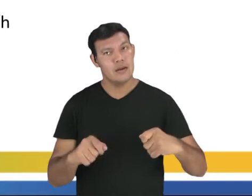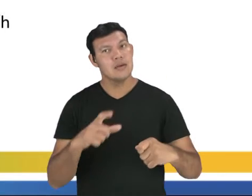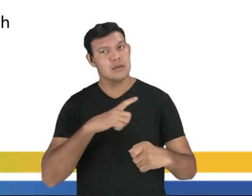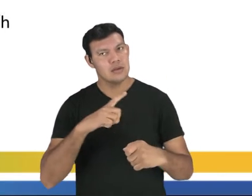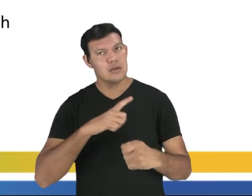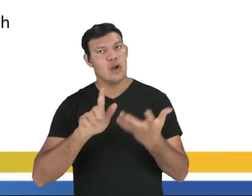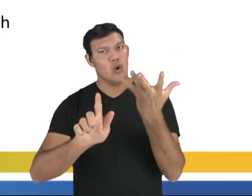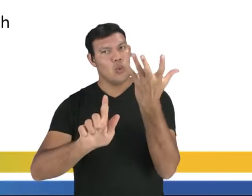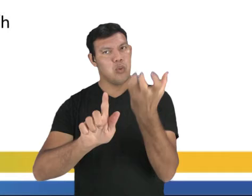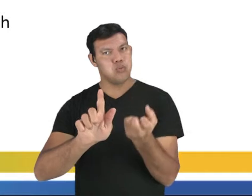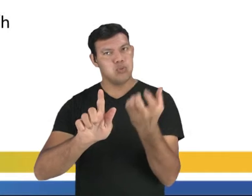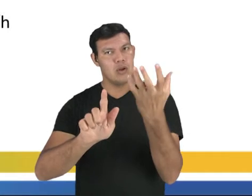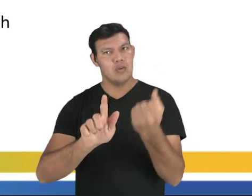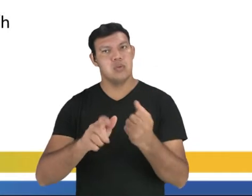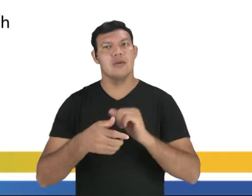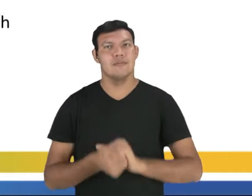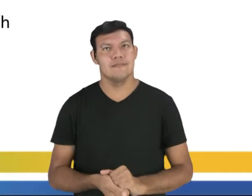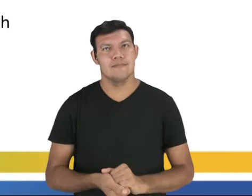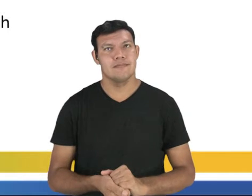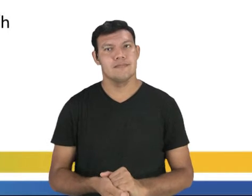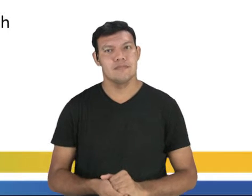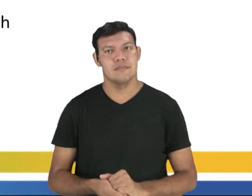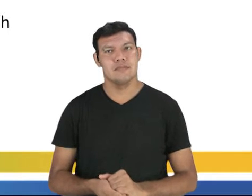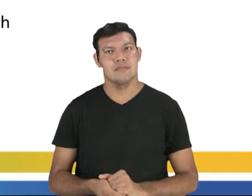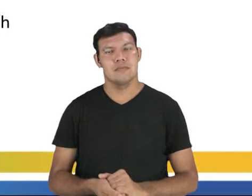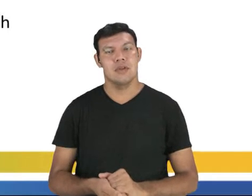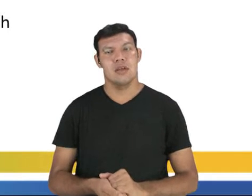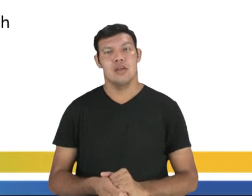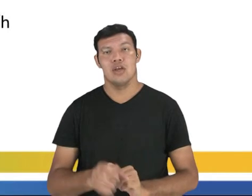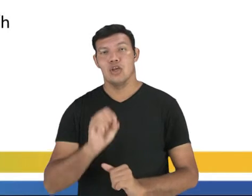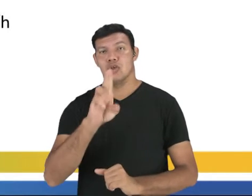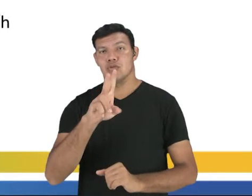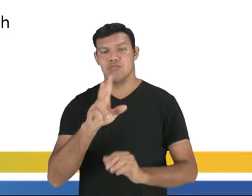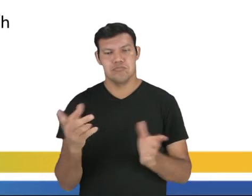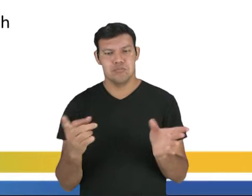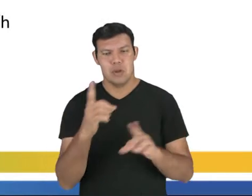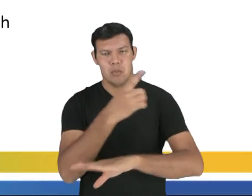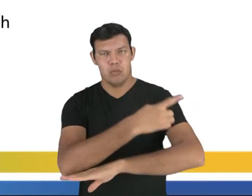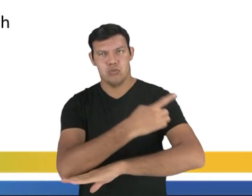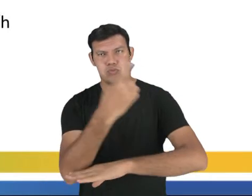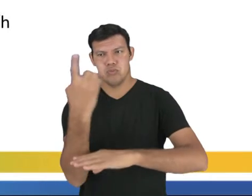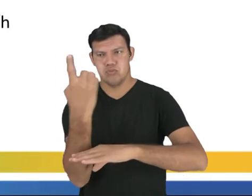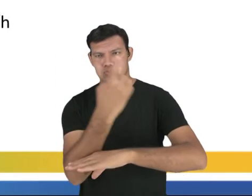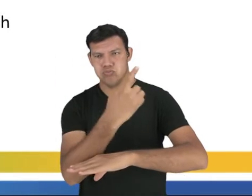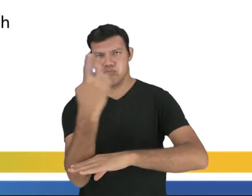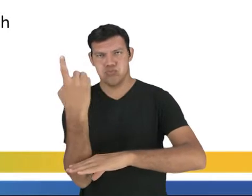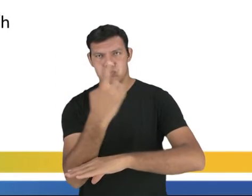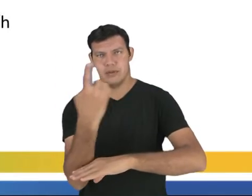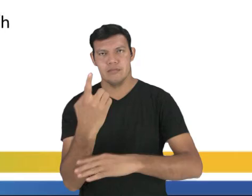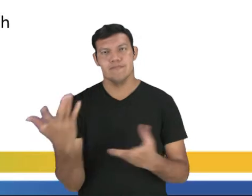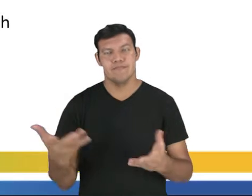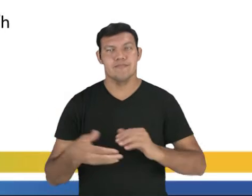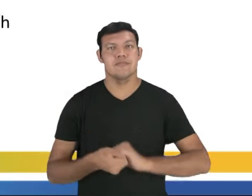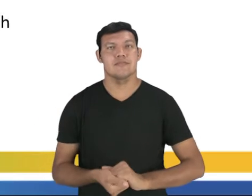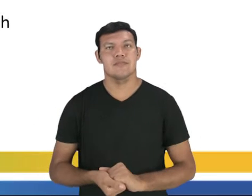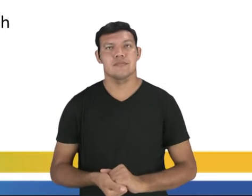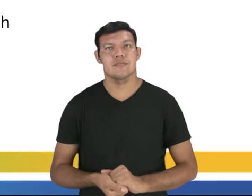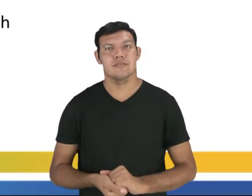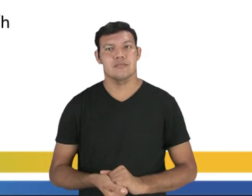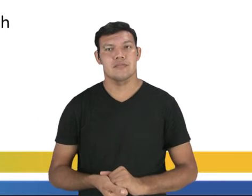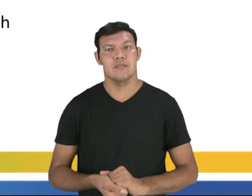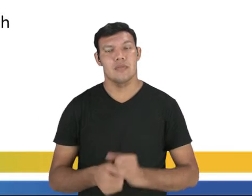falamos no dia a dia que eu vou me pesar, mas na verdade você vai medir a sua massa na balança. Então,